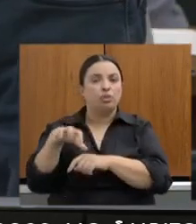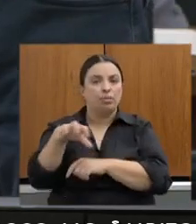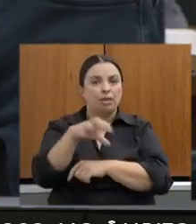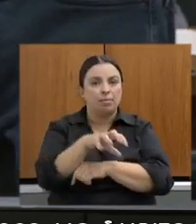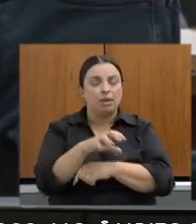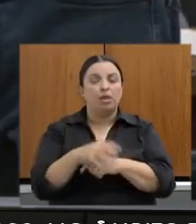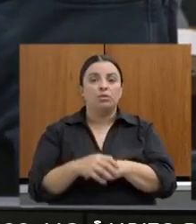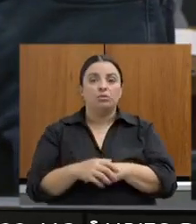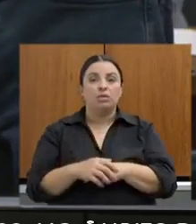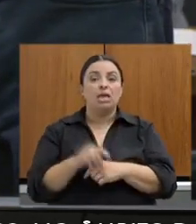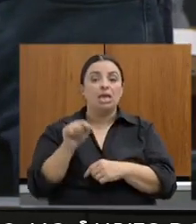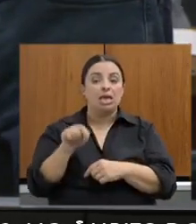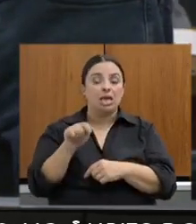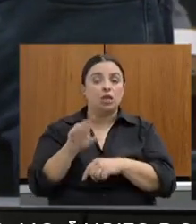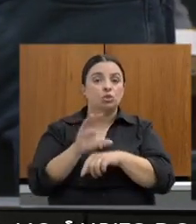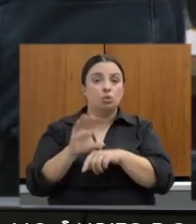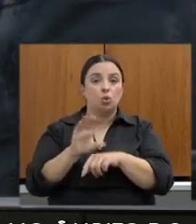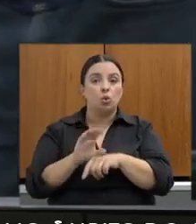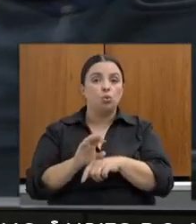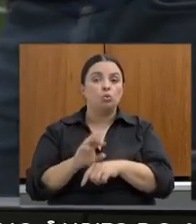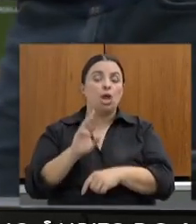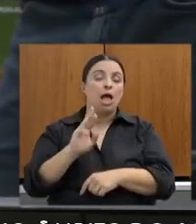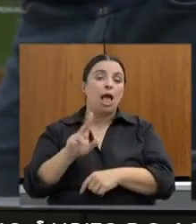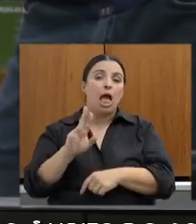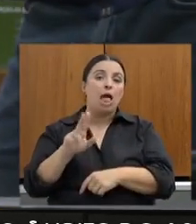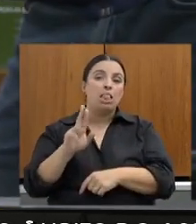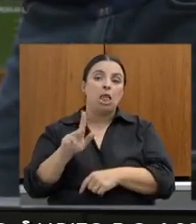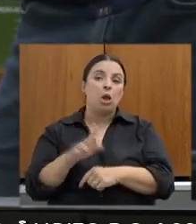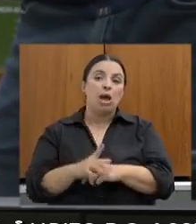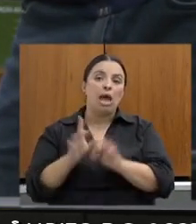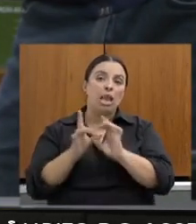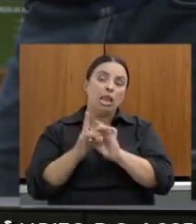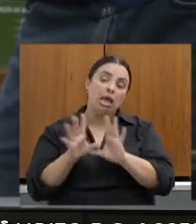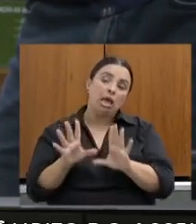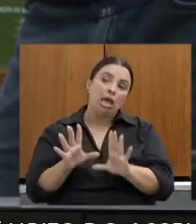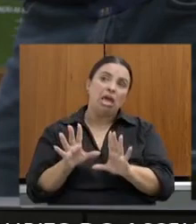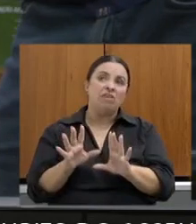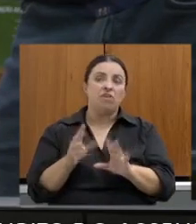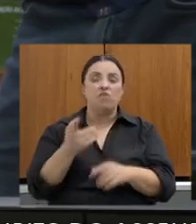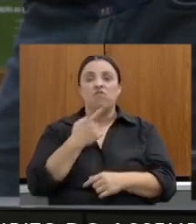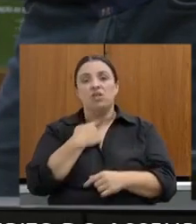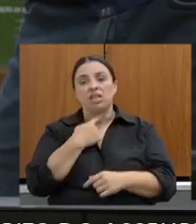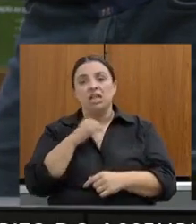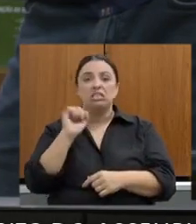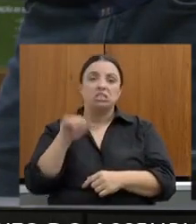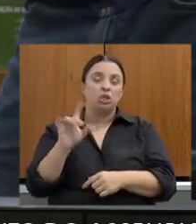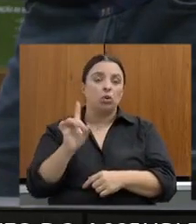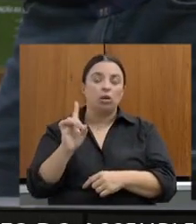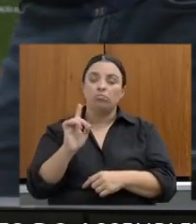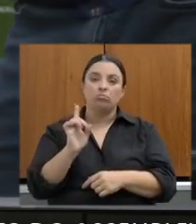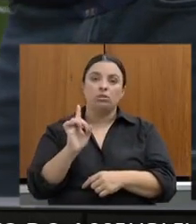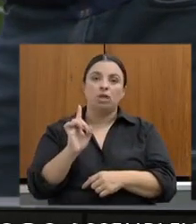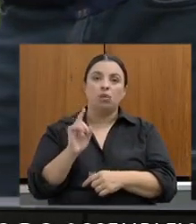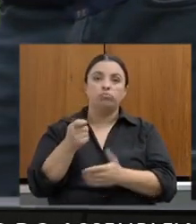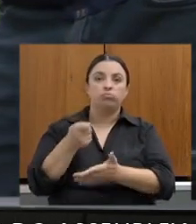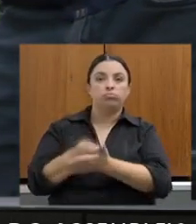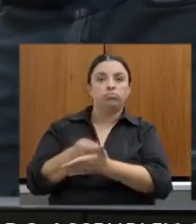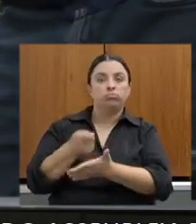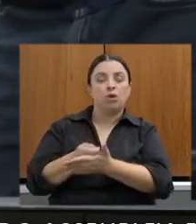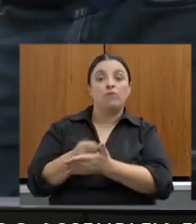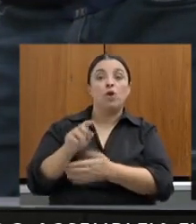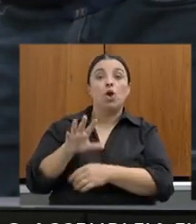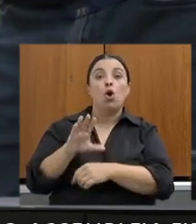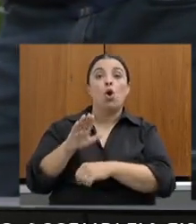não foi facultativo a inscrição foi pessoal do machia DaquiDali mas a ouvir